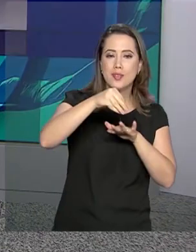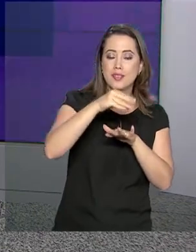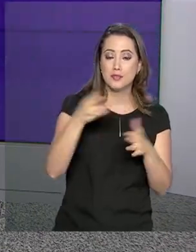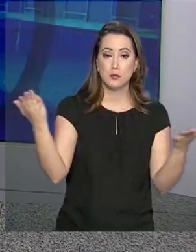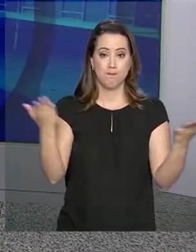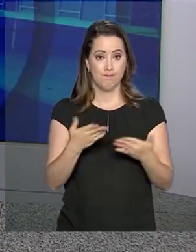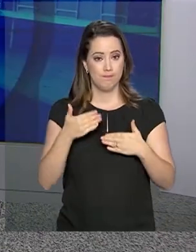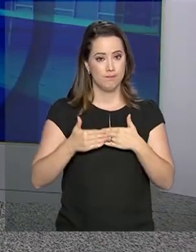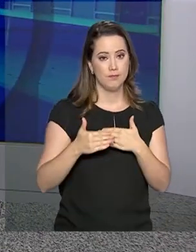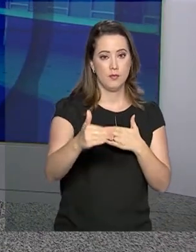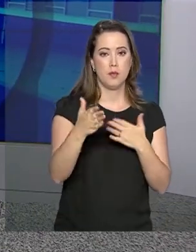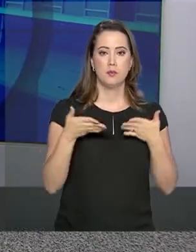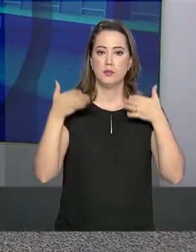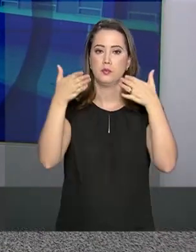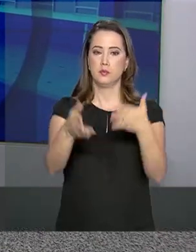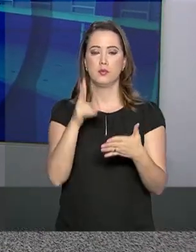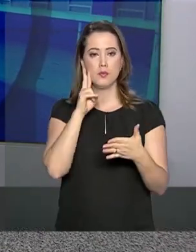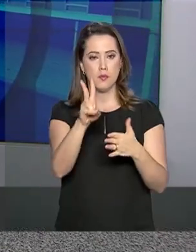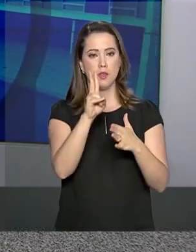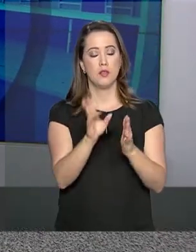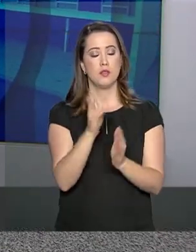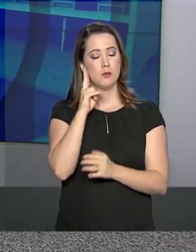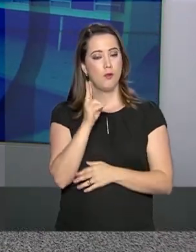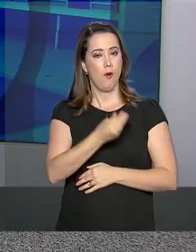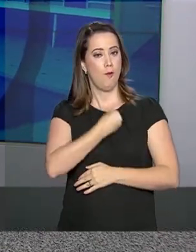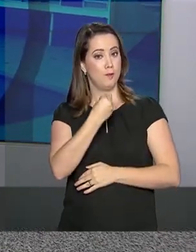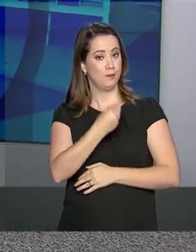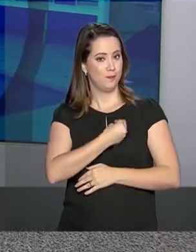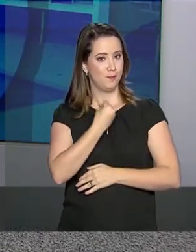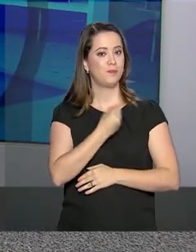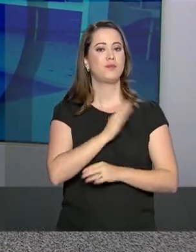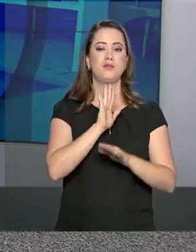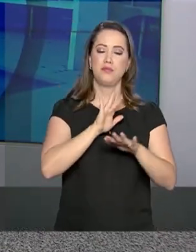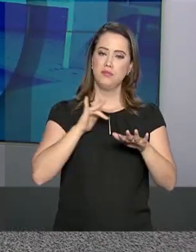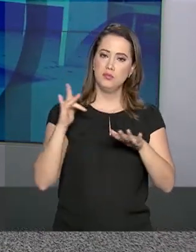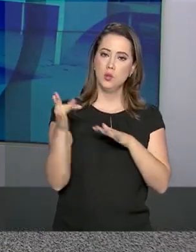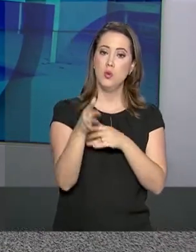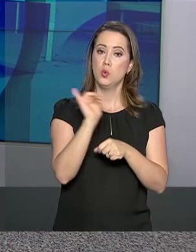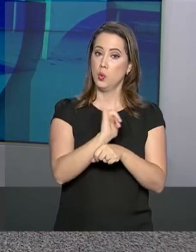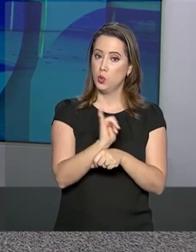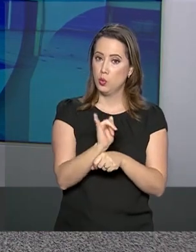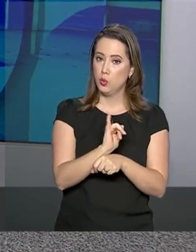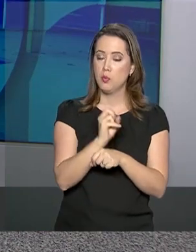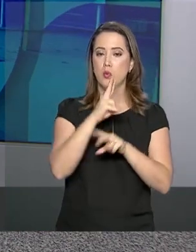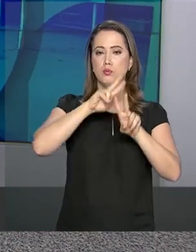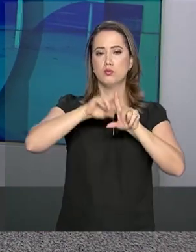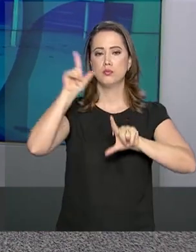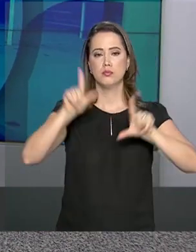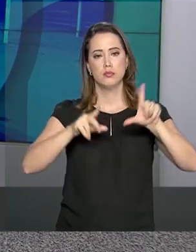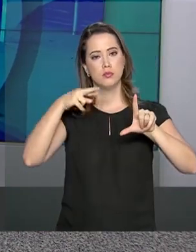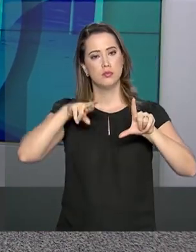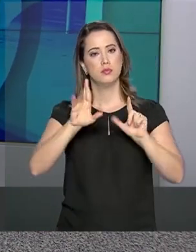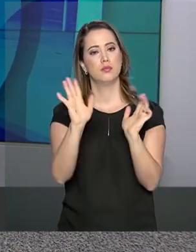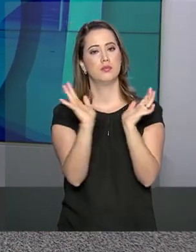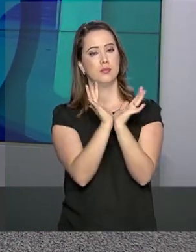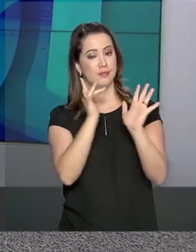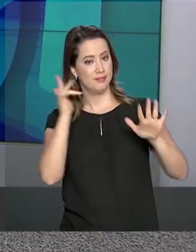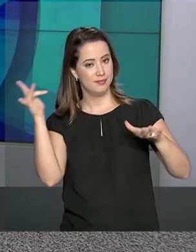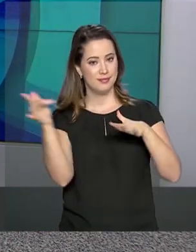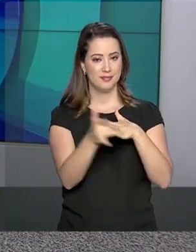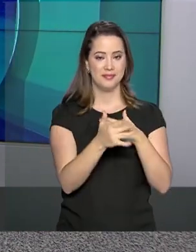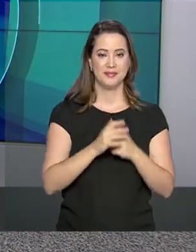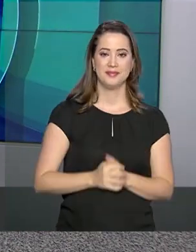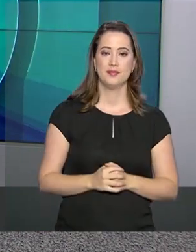você acompanha agora e para participar basta acessar o Bate-Papo ao vivo no YouTube ou usar a hashtag TVNBR